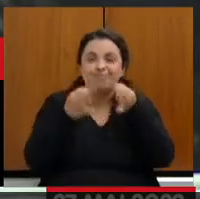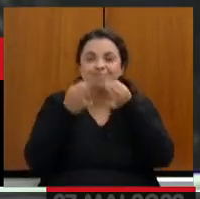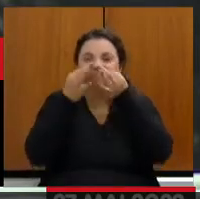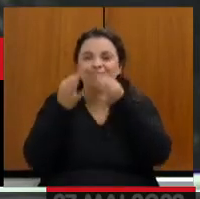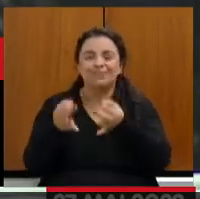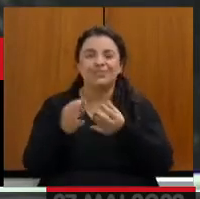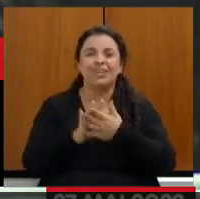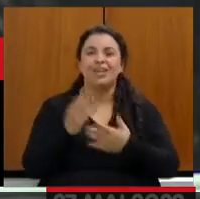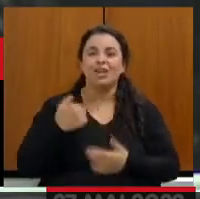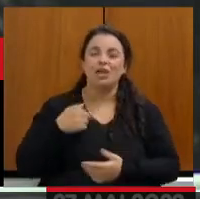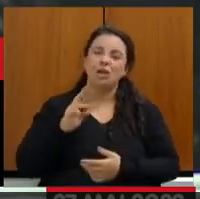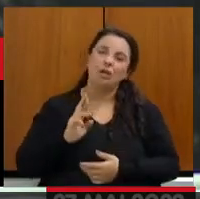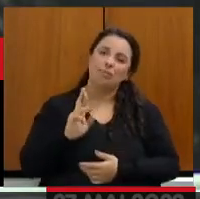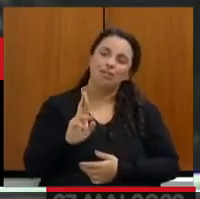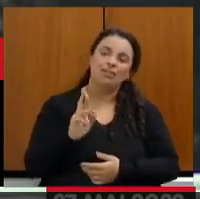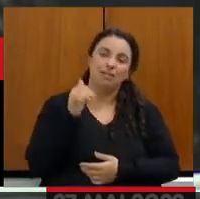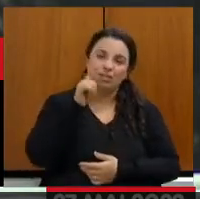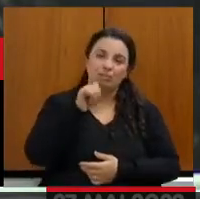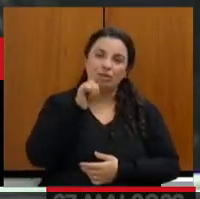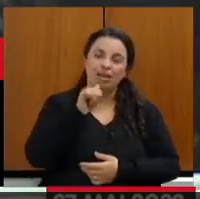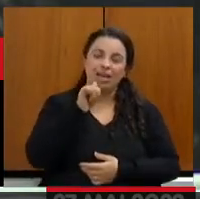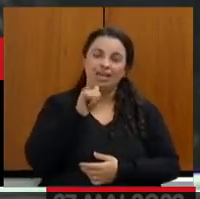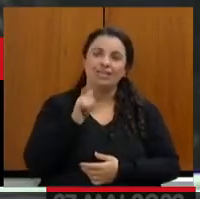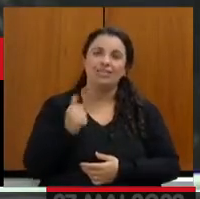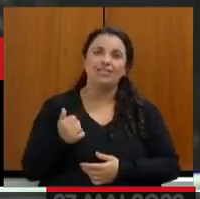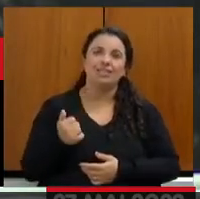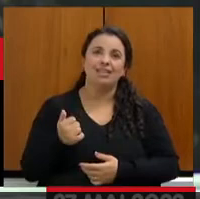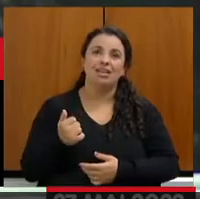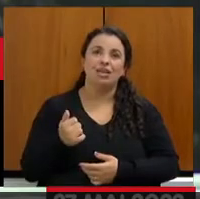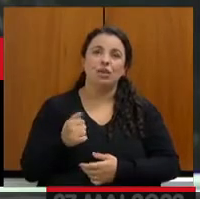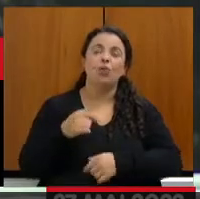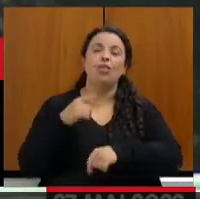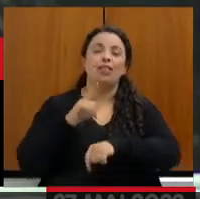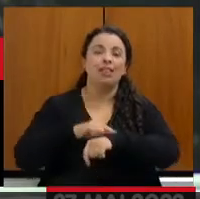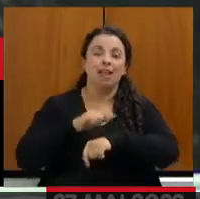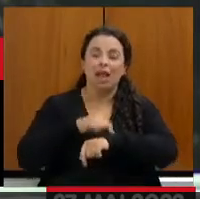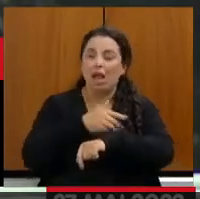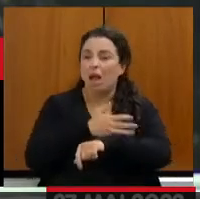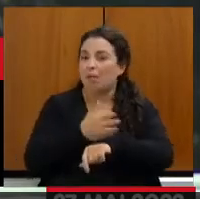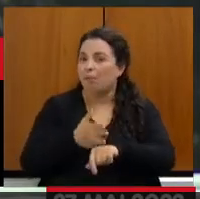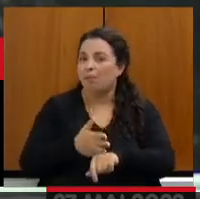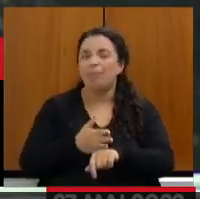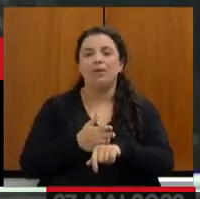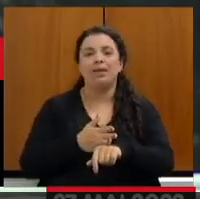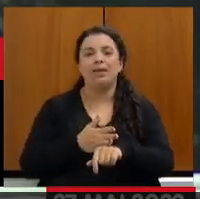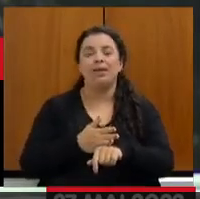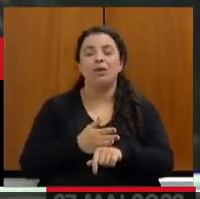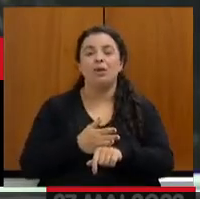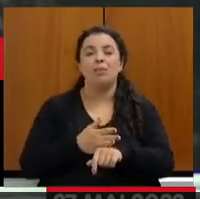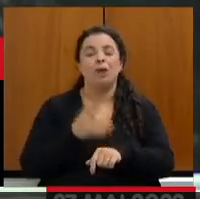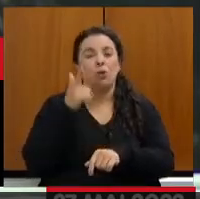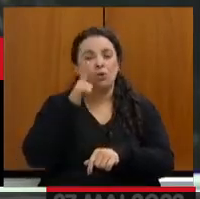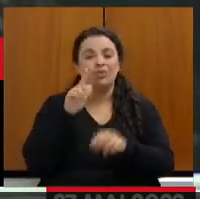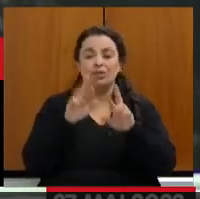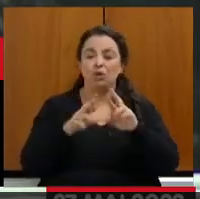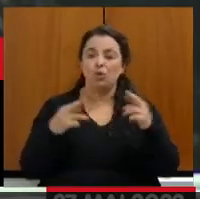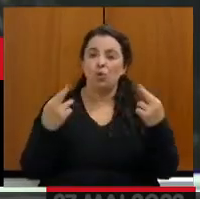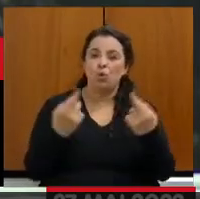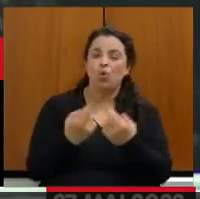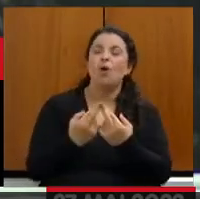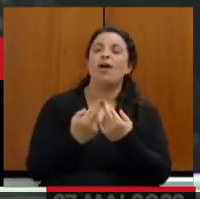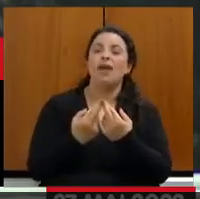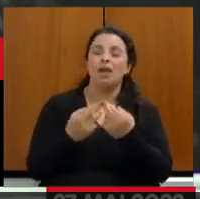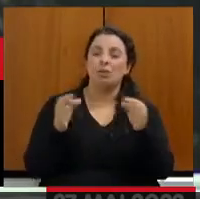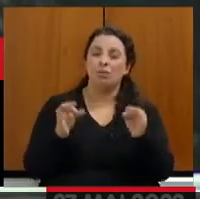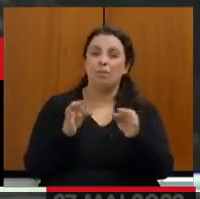as mulh a educação exclusiva a tempo pleno pela construção do reino um reino de todos tenham vida e vida